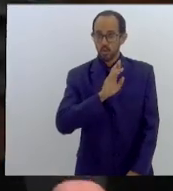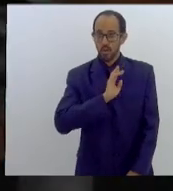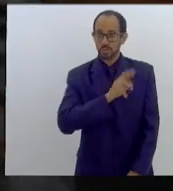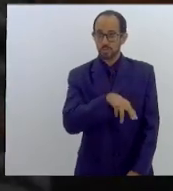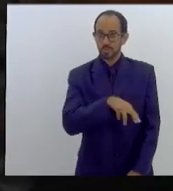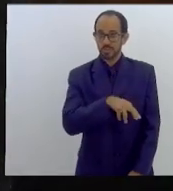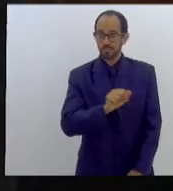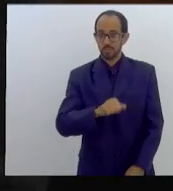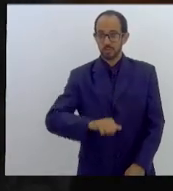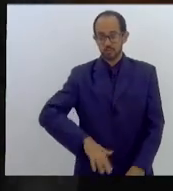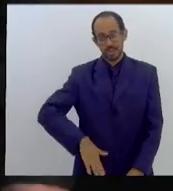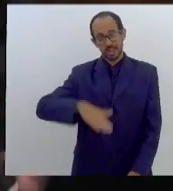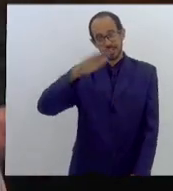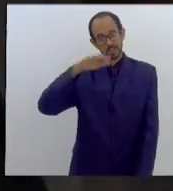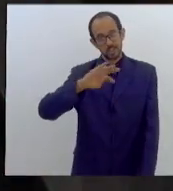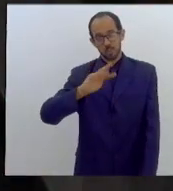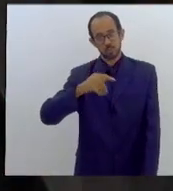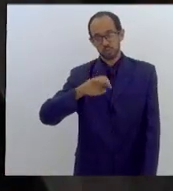como Chico.